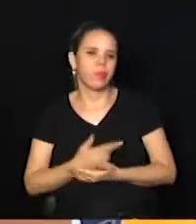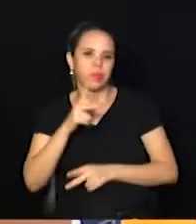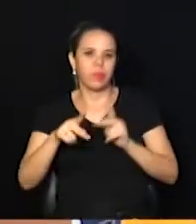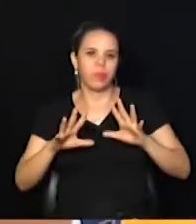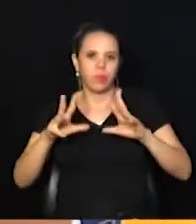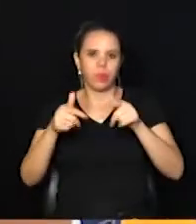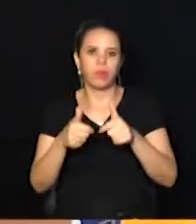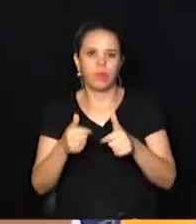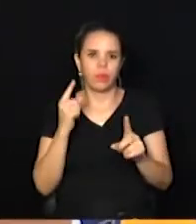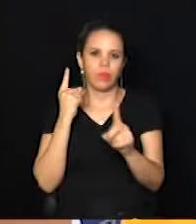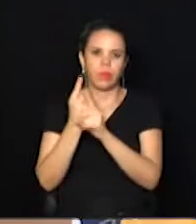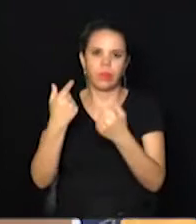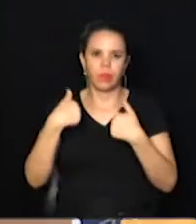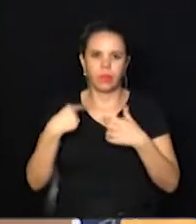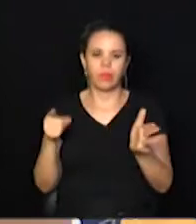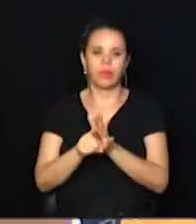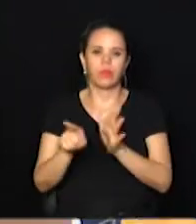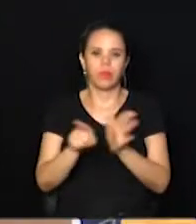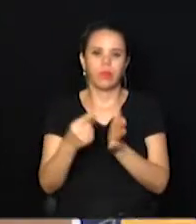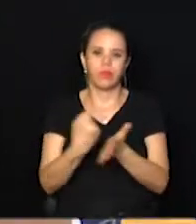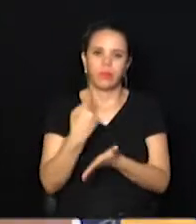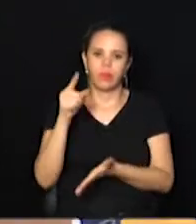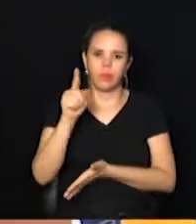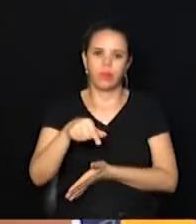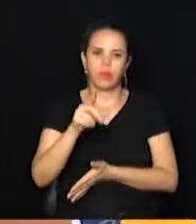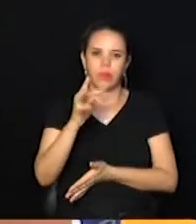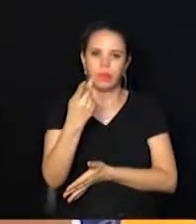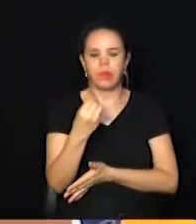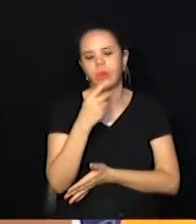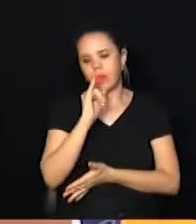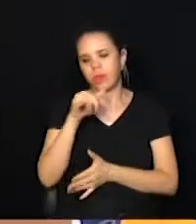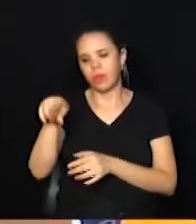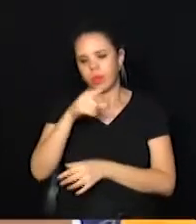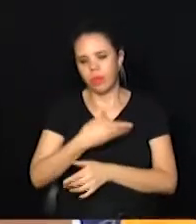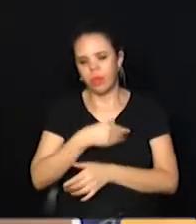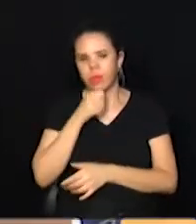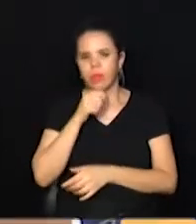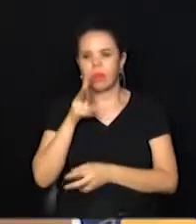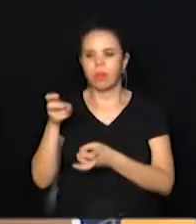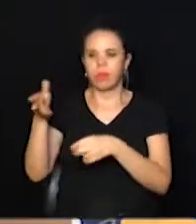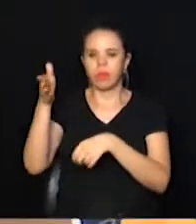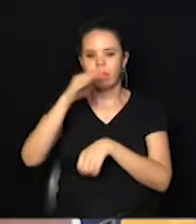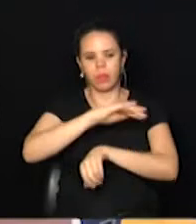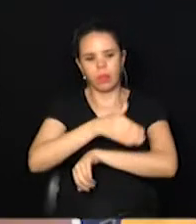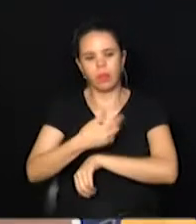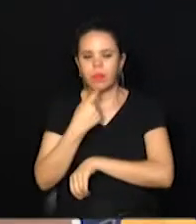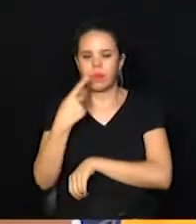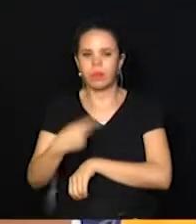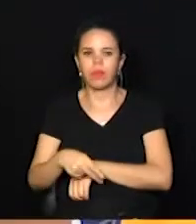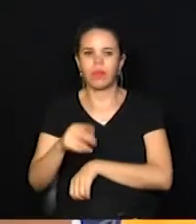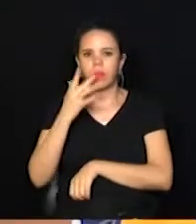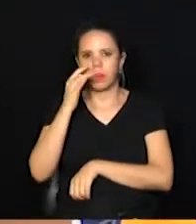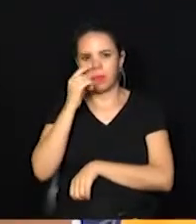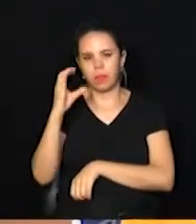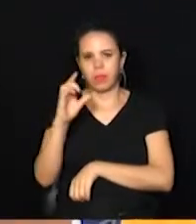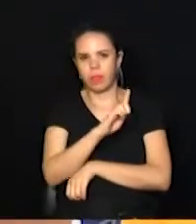todo, quando me encontra, só pergunta de você. Falo para eles, meu amigo, que ainda te vejo em cada esquina de Campinas. No Ouro Verde, no